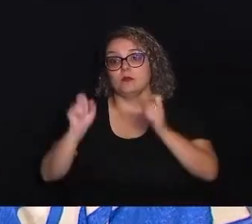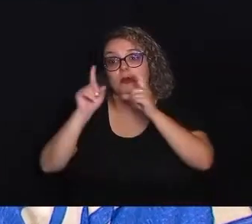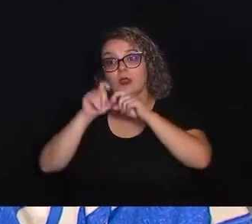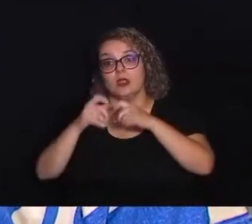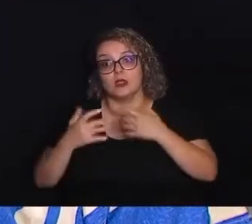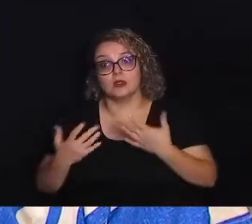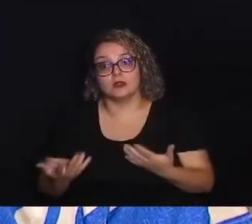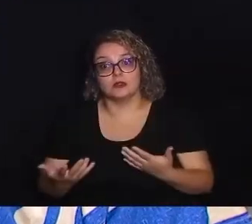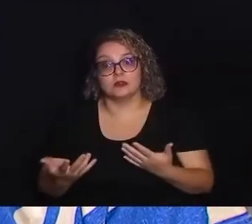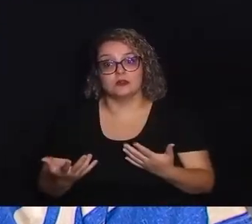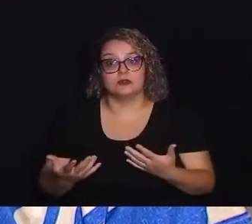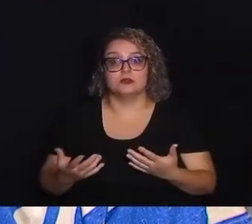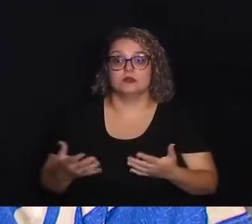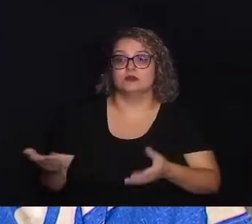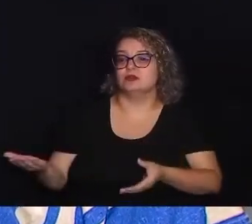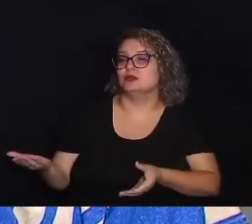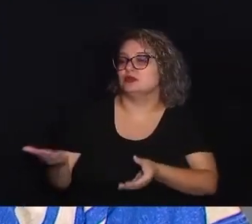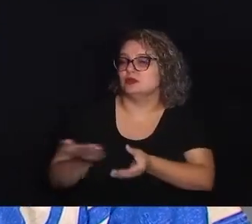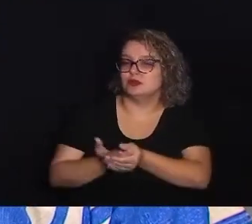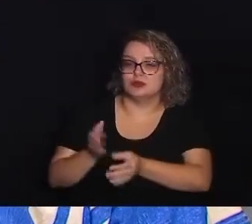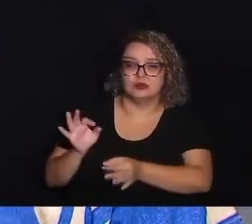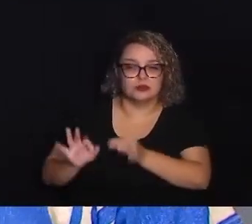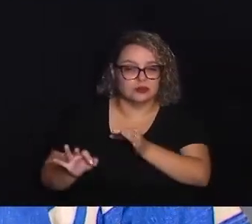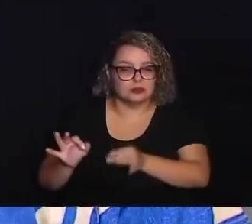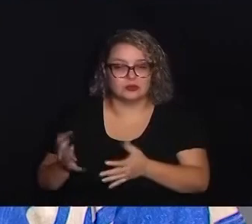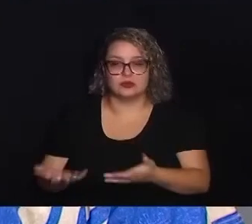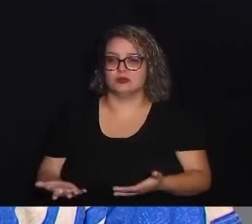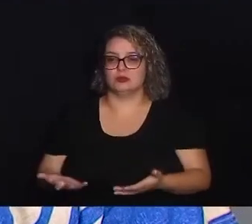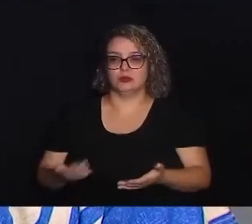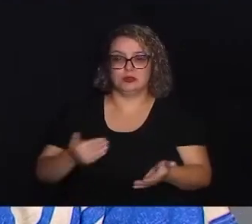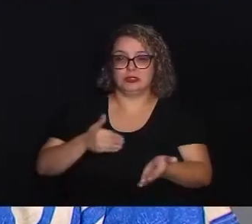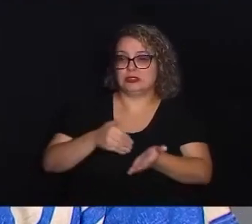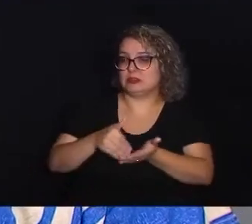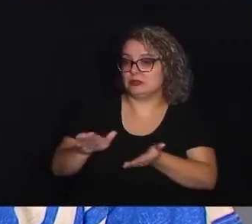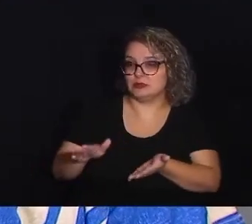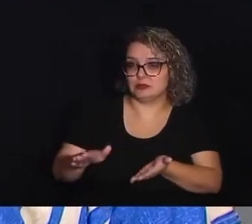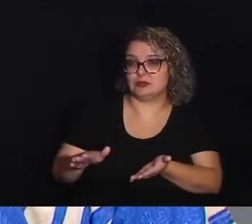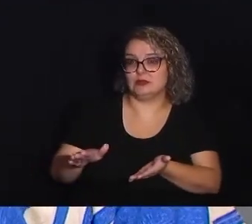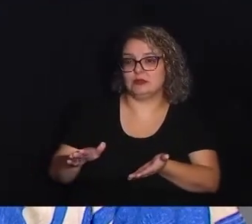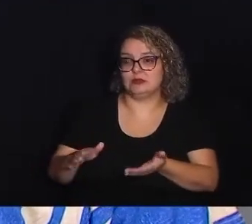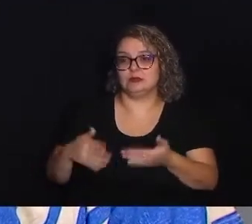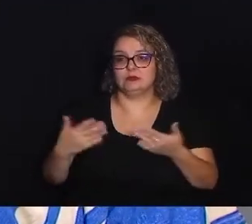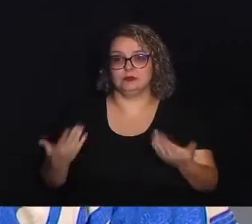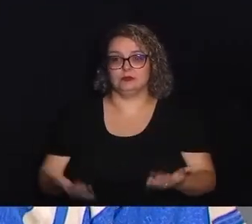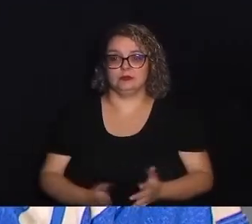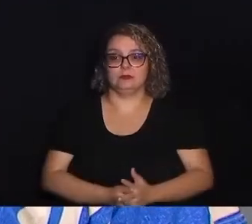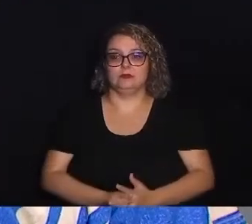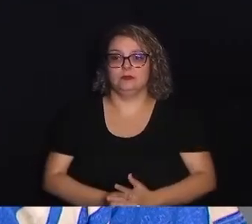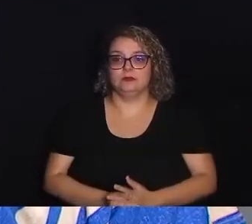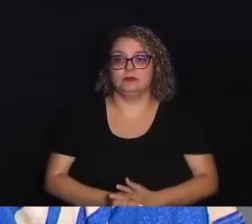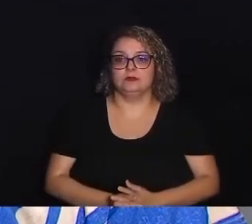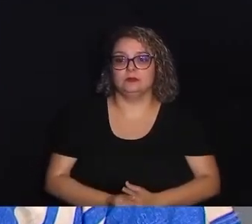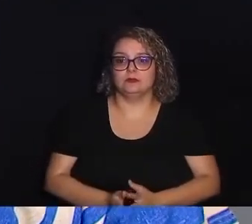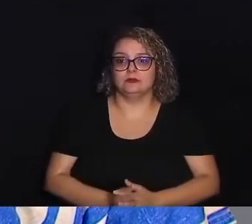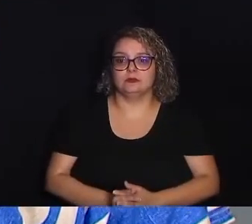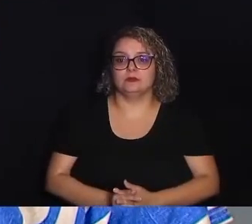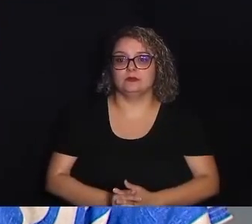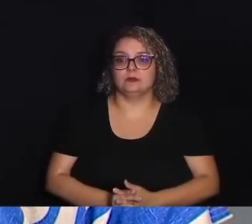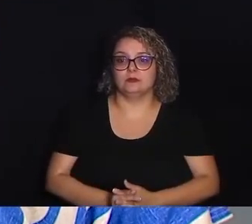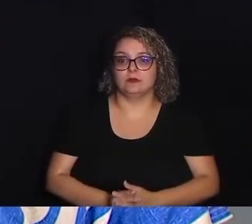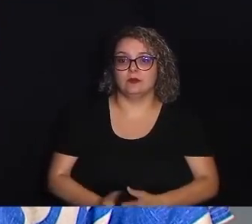muito difícil quando você judicializa quando expulsa quando você tem